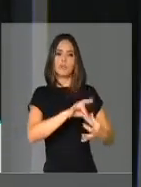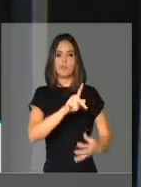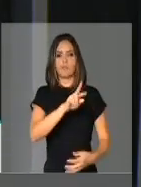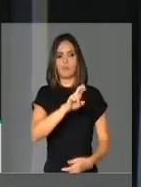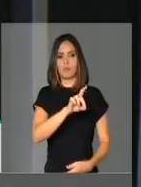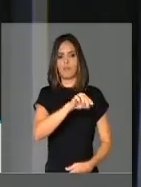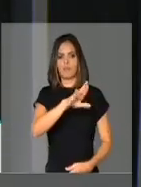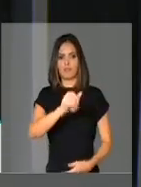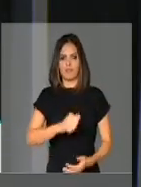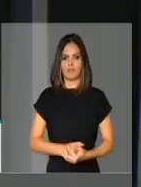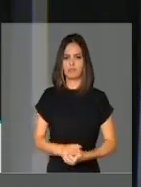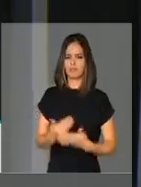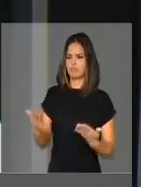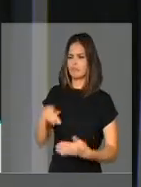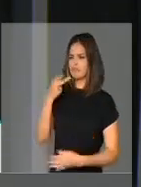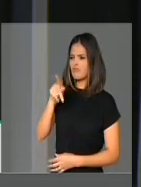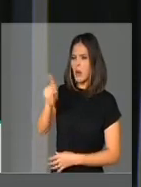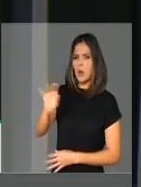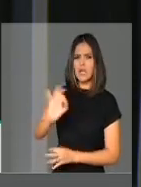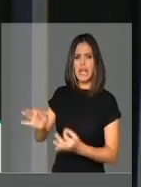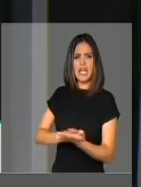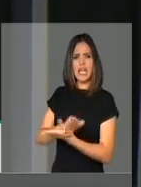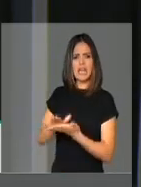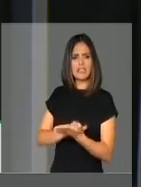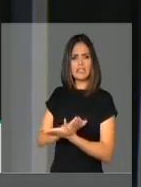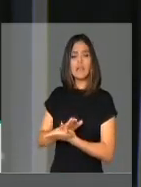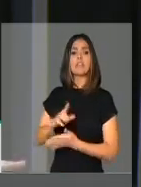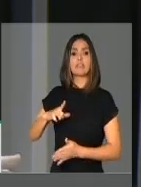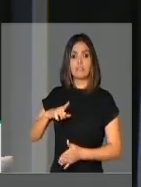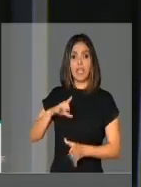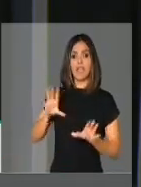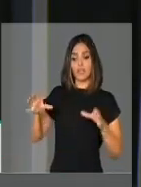contestou 90% dos chilenos com mais.